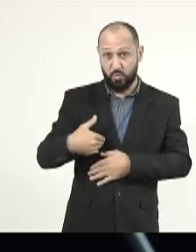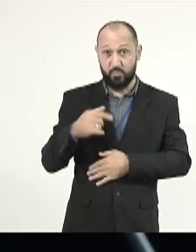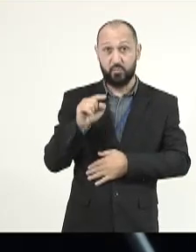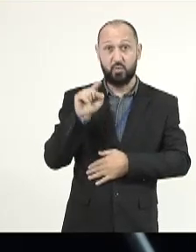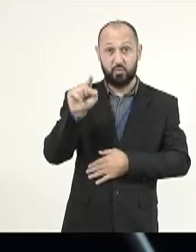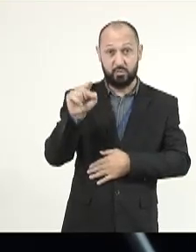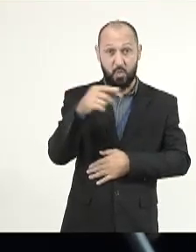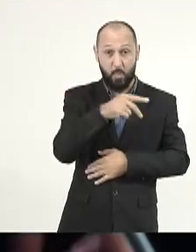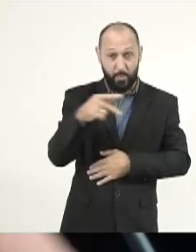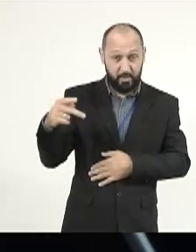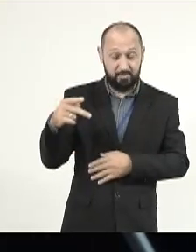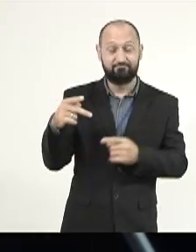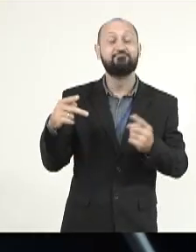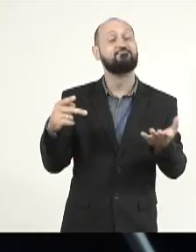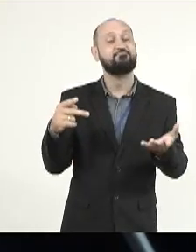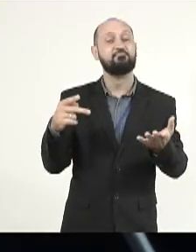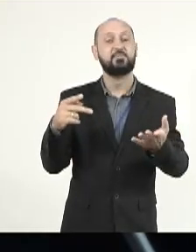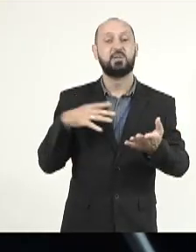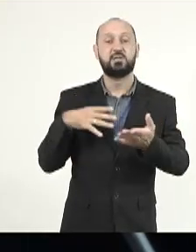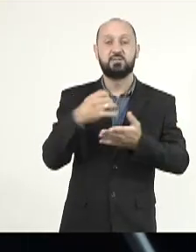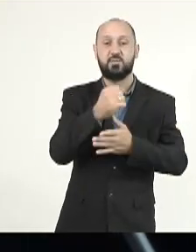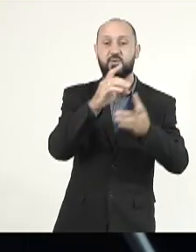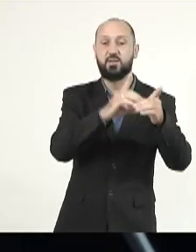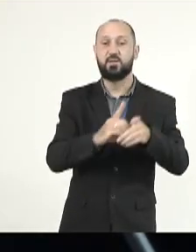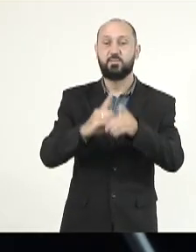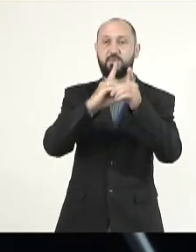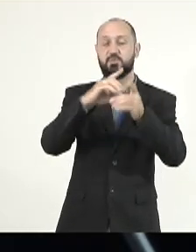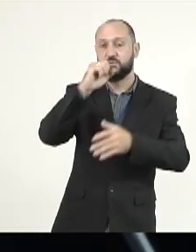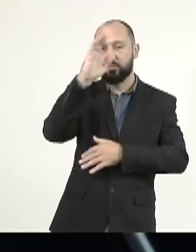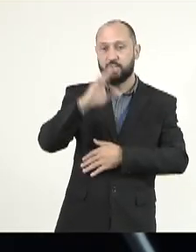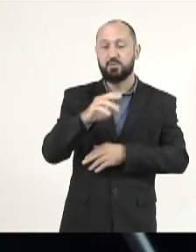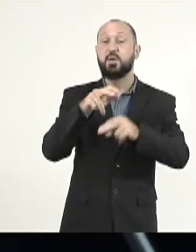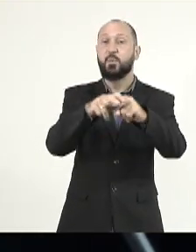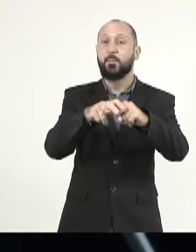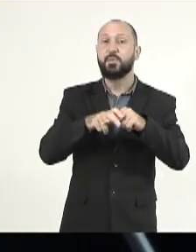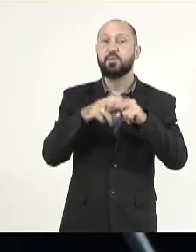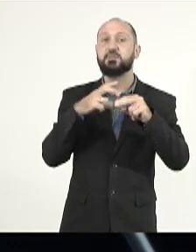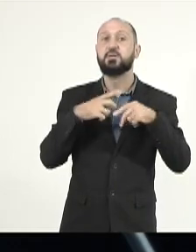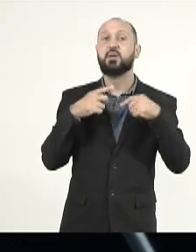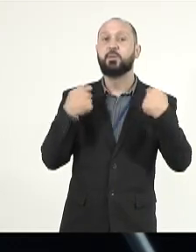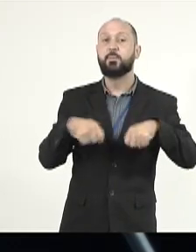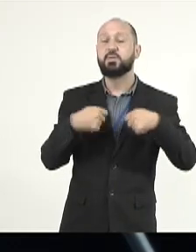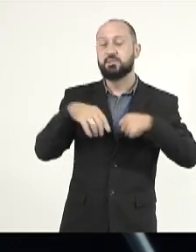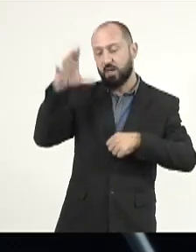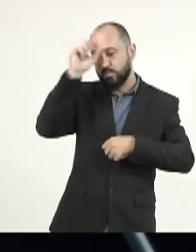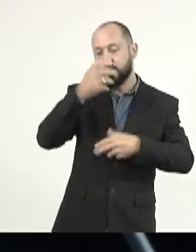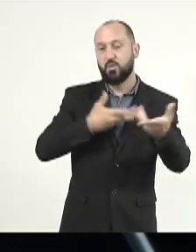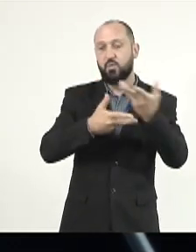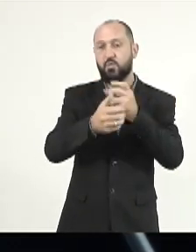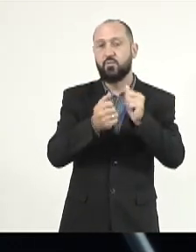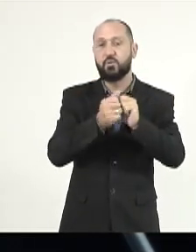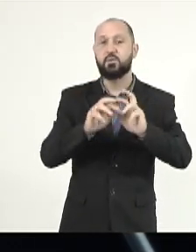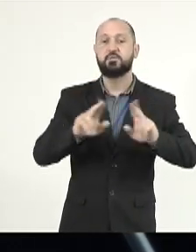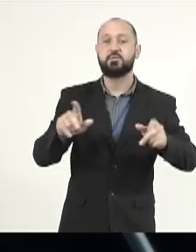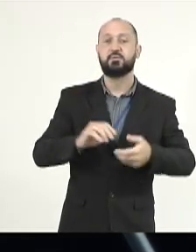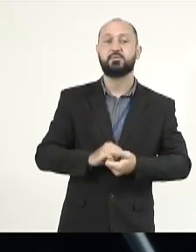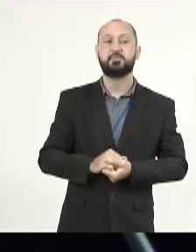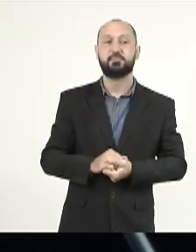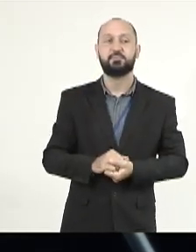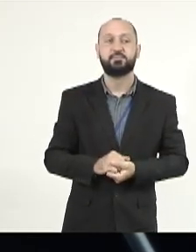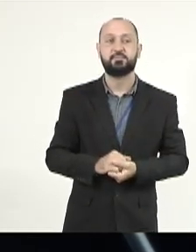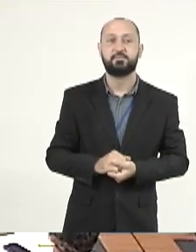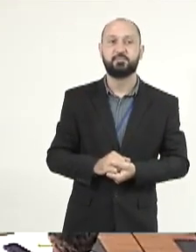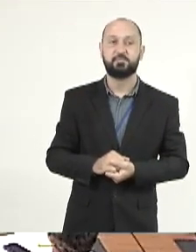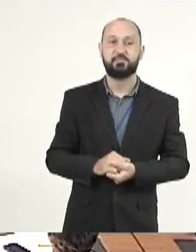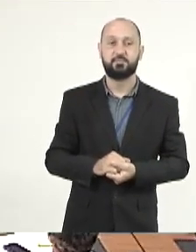seu presidente, salvou a democracia no Brasil. E, para isso, precisa aprender a conviver com as diferenças.